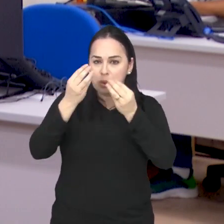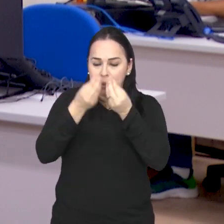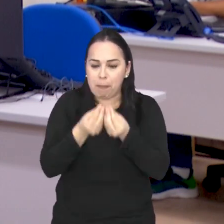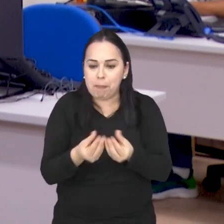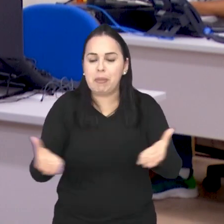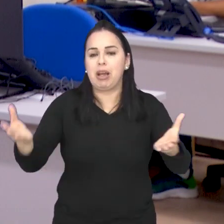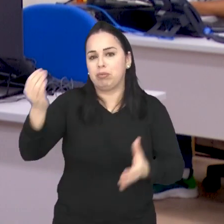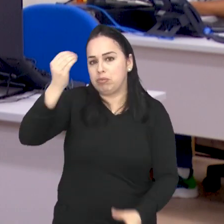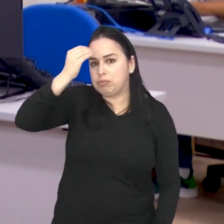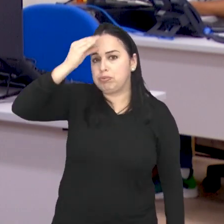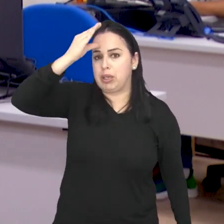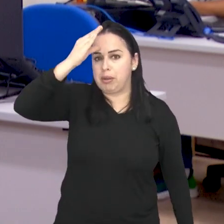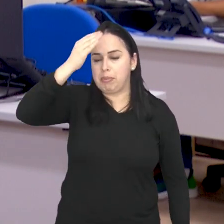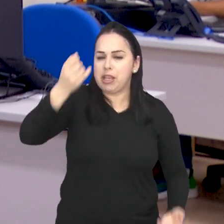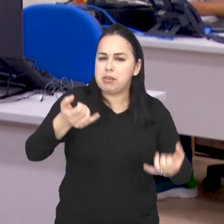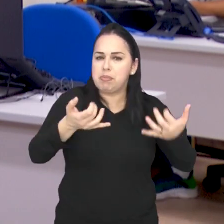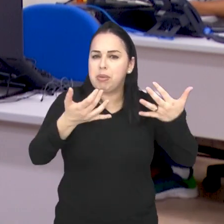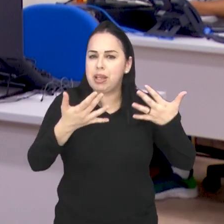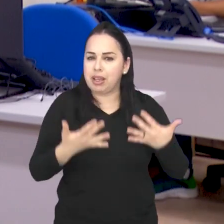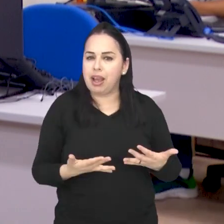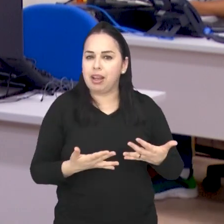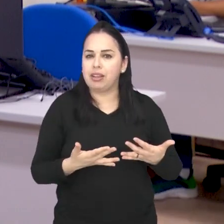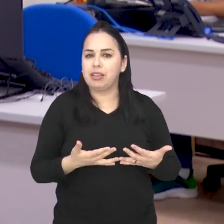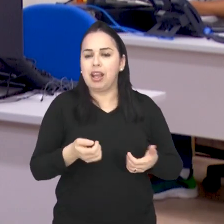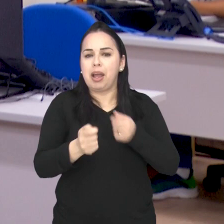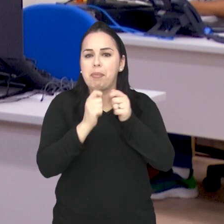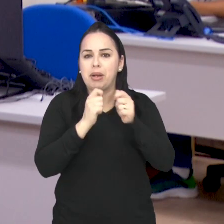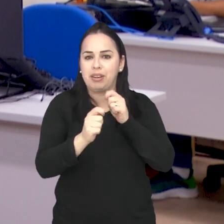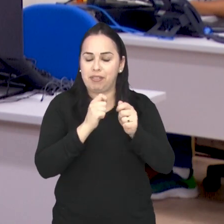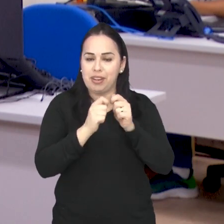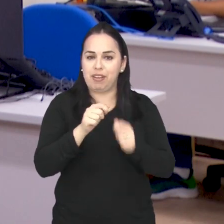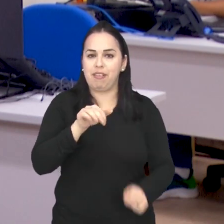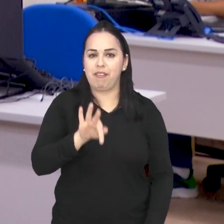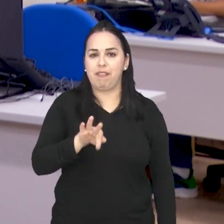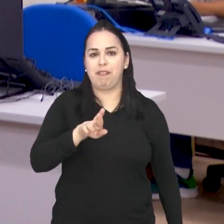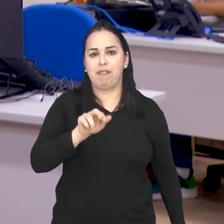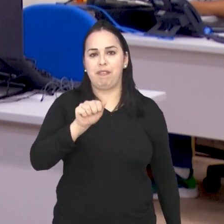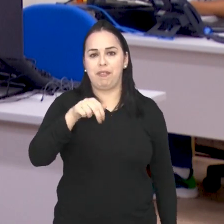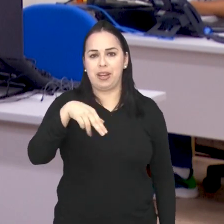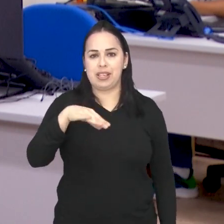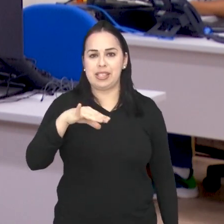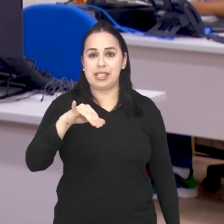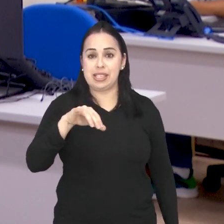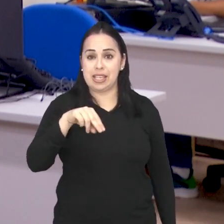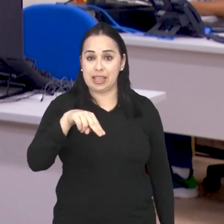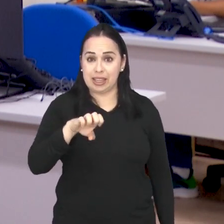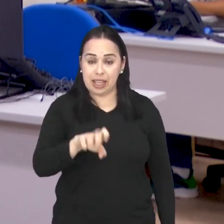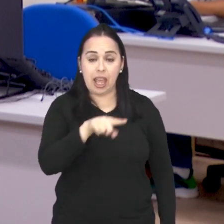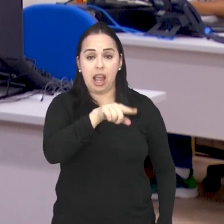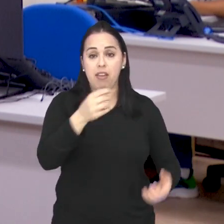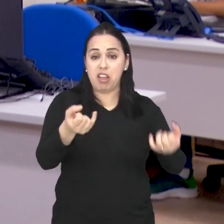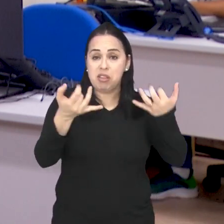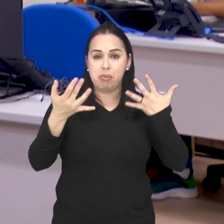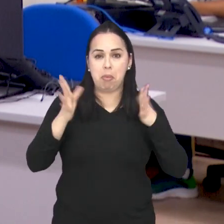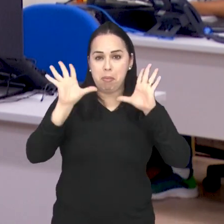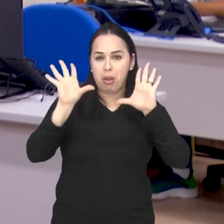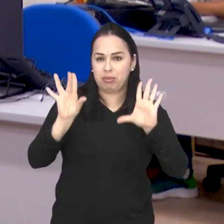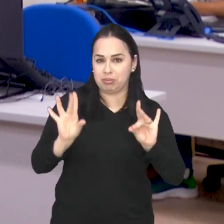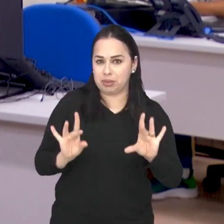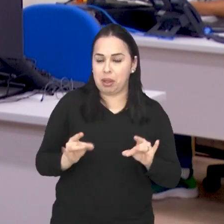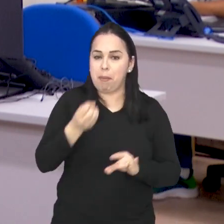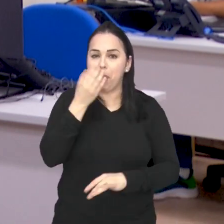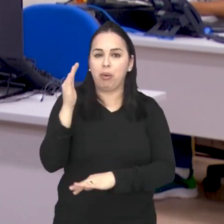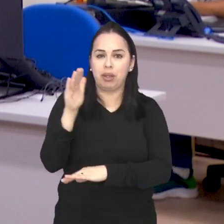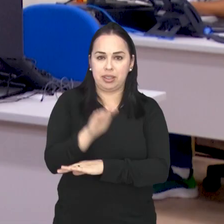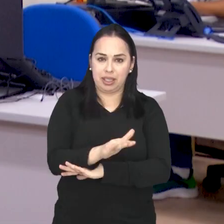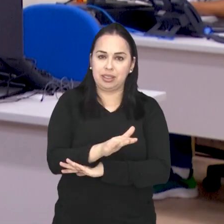ficar esquecido, não. E para contar para a gente mais sobre esta ação, eu chamo agora a repórter Francine Padilha, que tem todas as